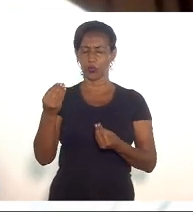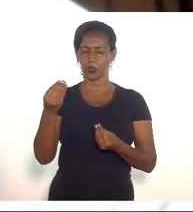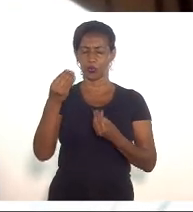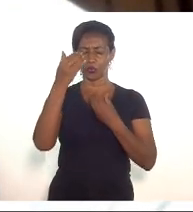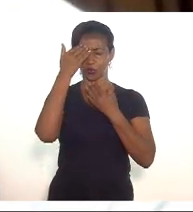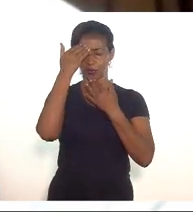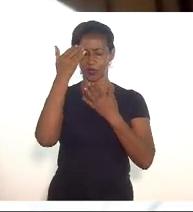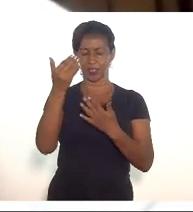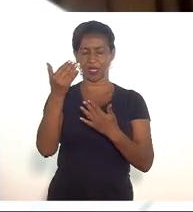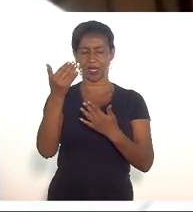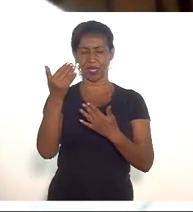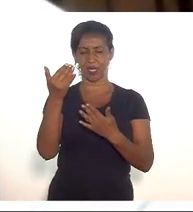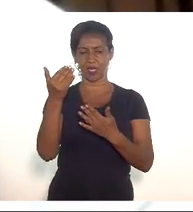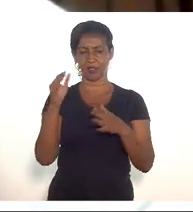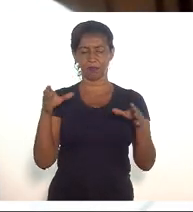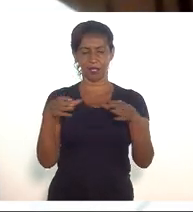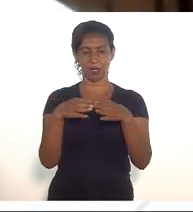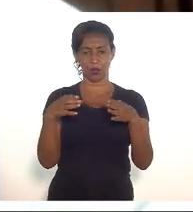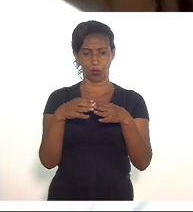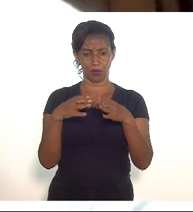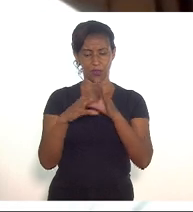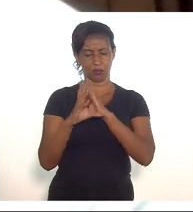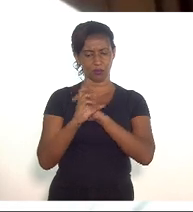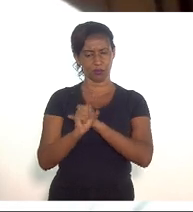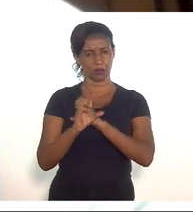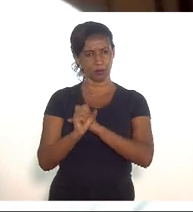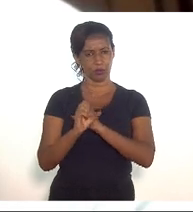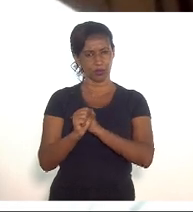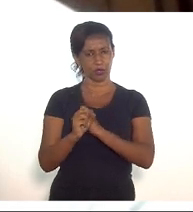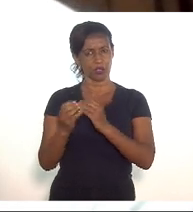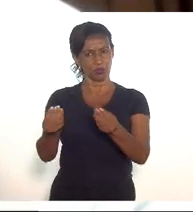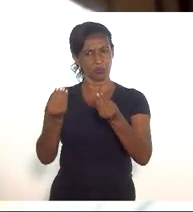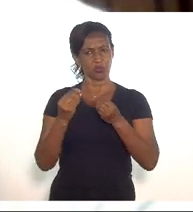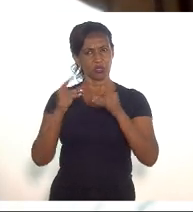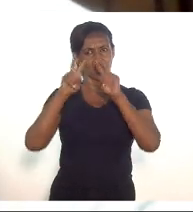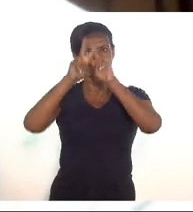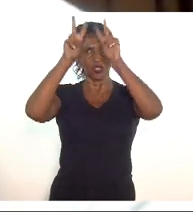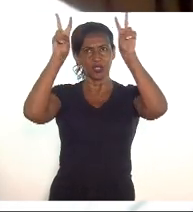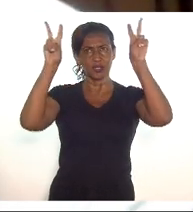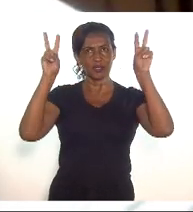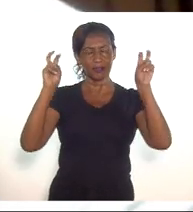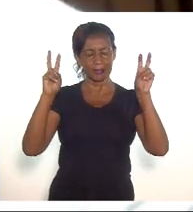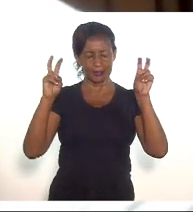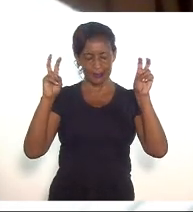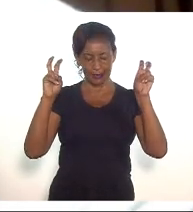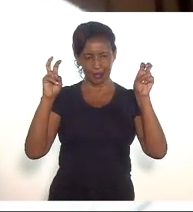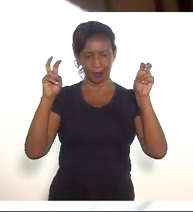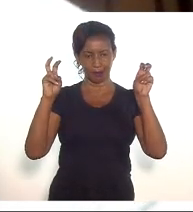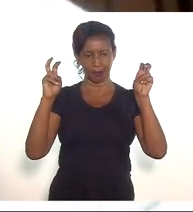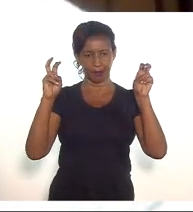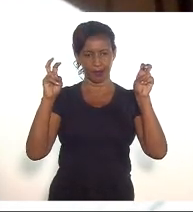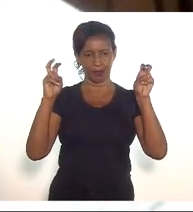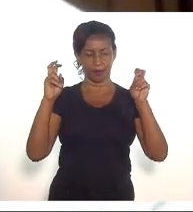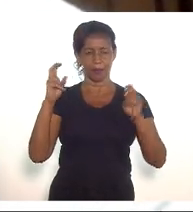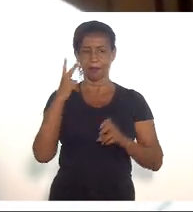da audiência pública da Comissão de Tributação, que sempre nos traz os temas que são caros não